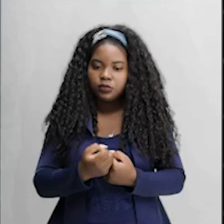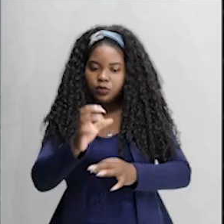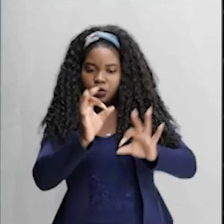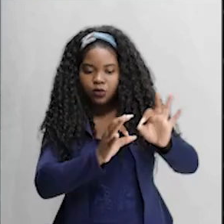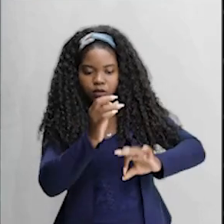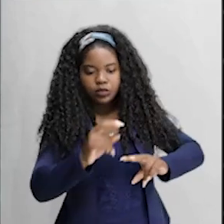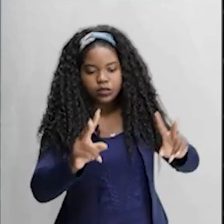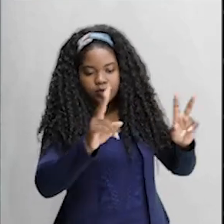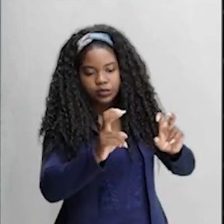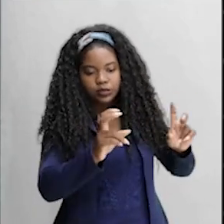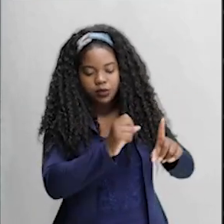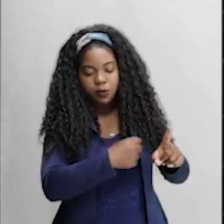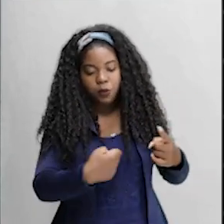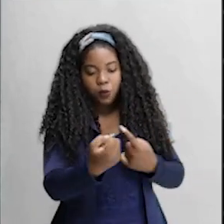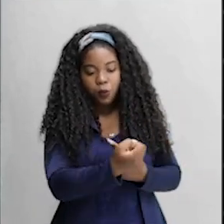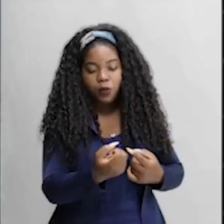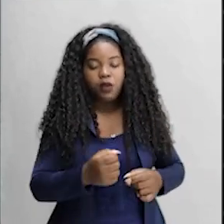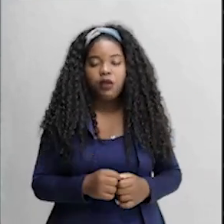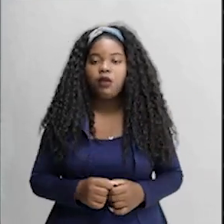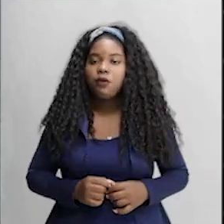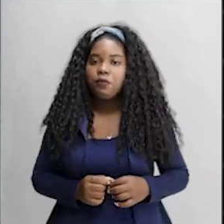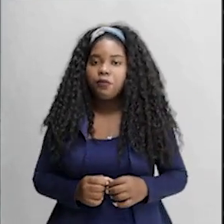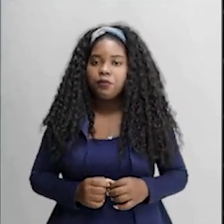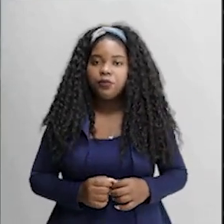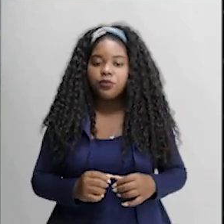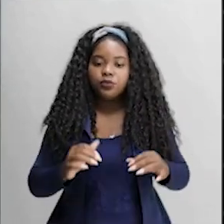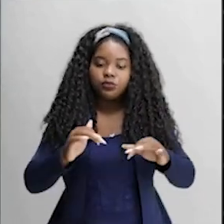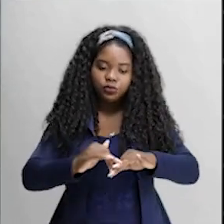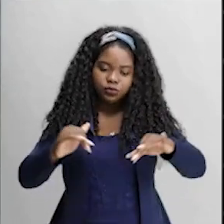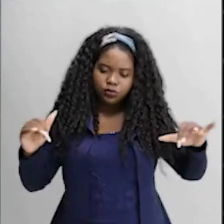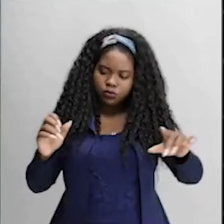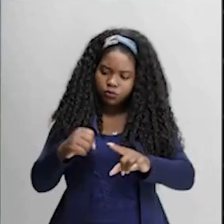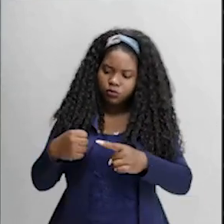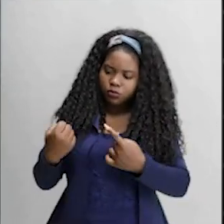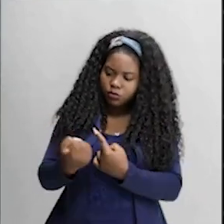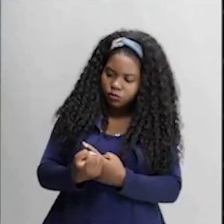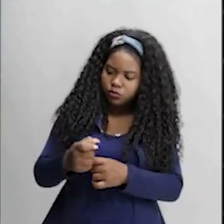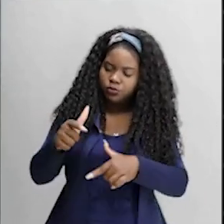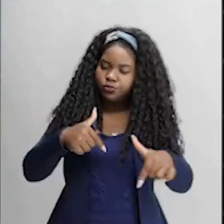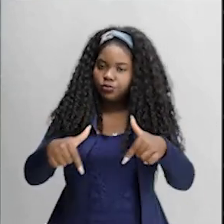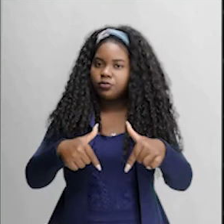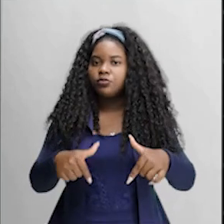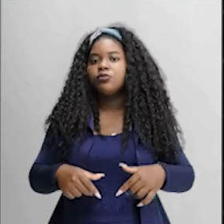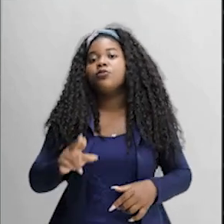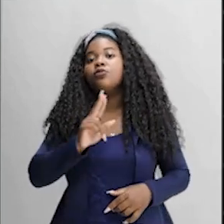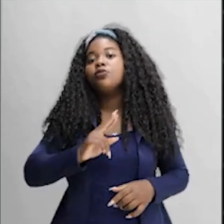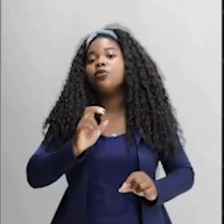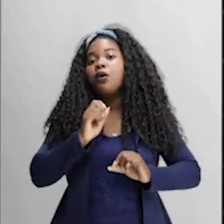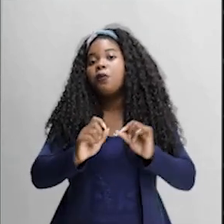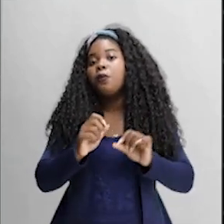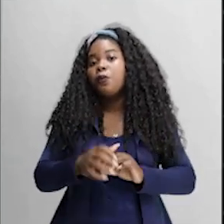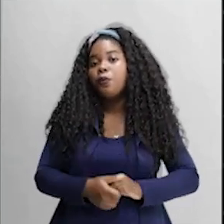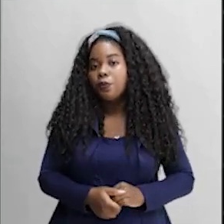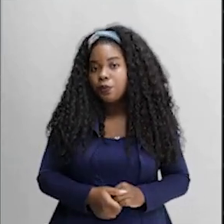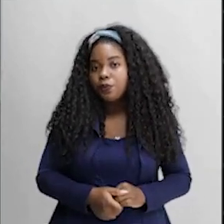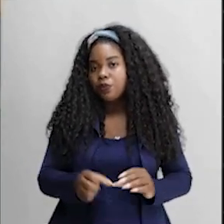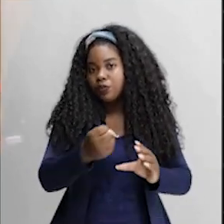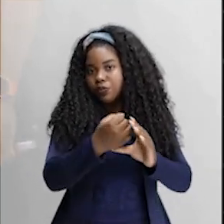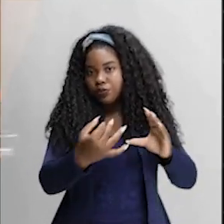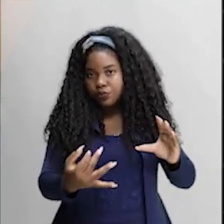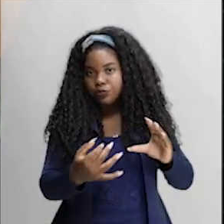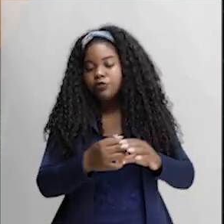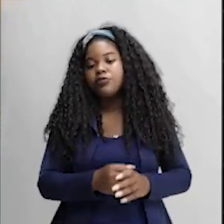sociedade. Ok? Então, veja só, quando eu faço uma divisão social do trabalho, o que eu estou usando? Eu estou usando caracteres que